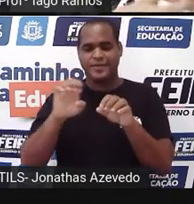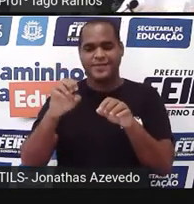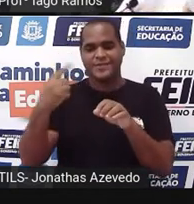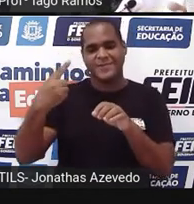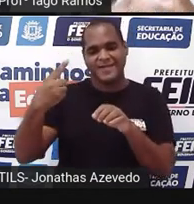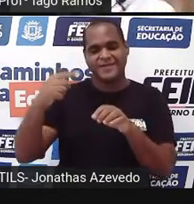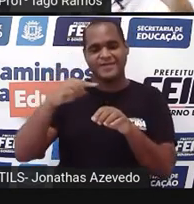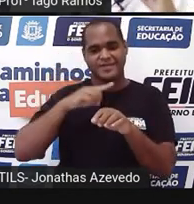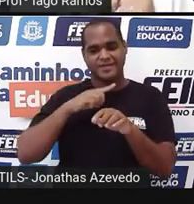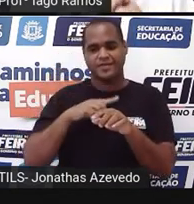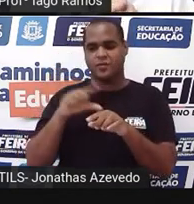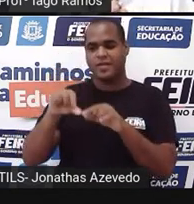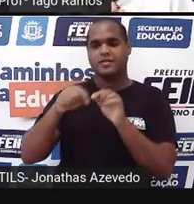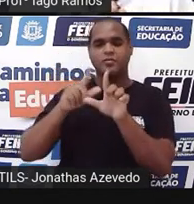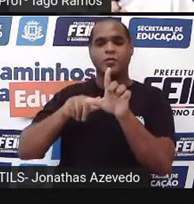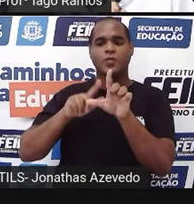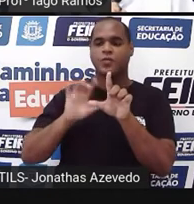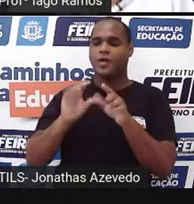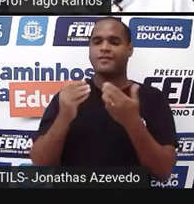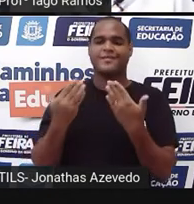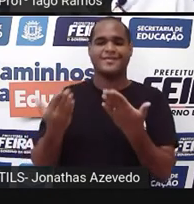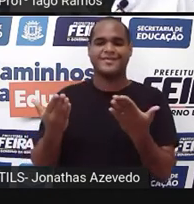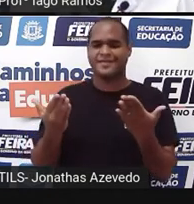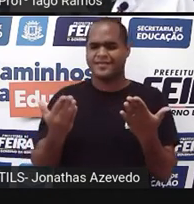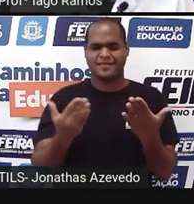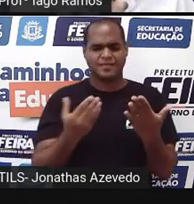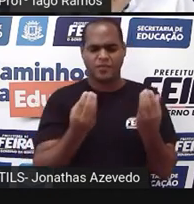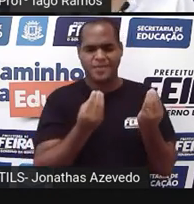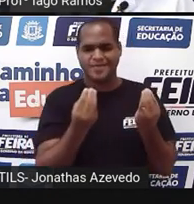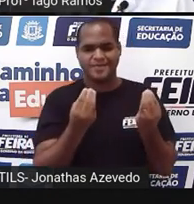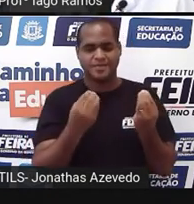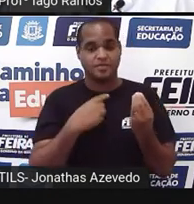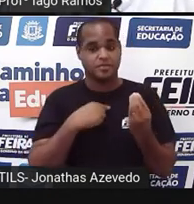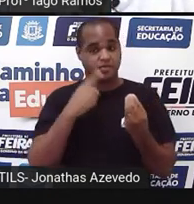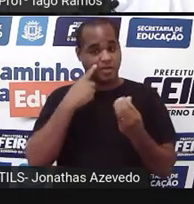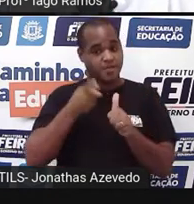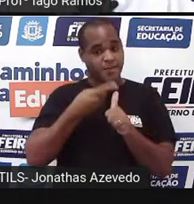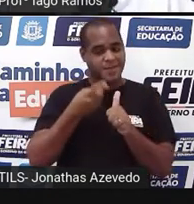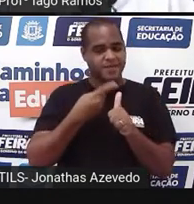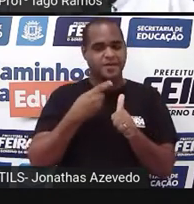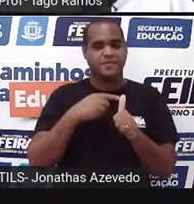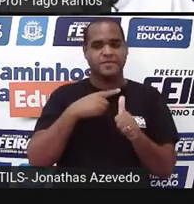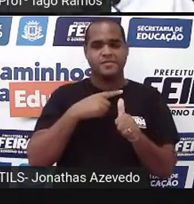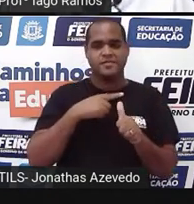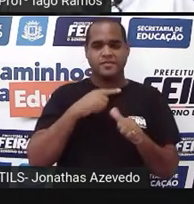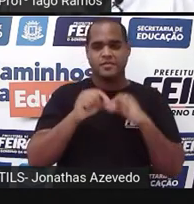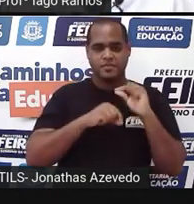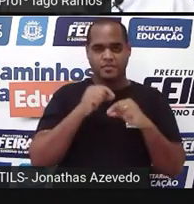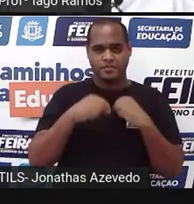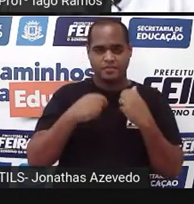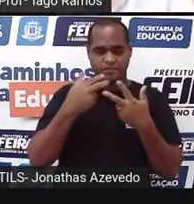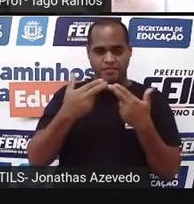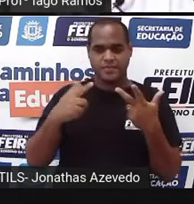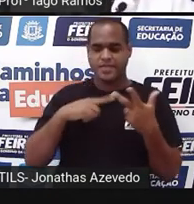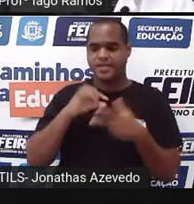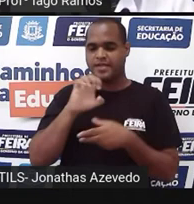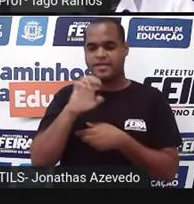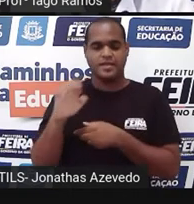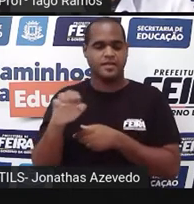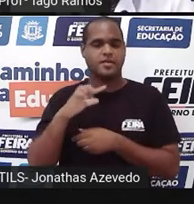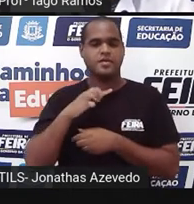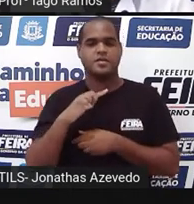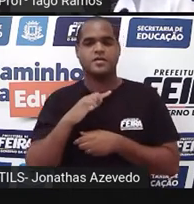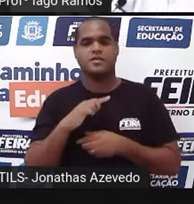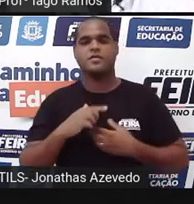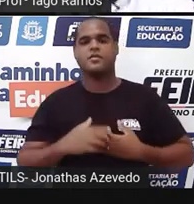das Letras sozinha Como assim professor nessa daqui na primeira equação que eu escolhi do lado esquerdo eu vou deixar só o